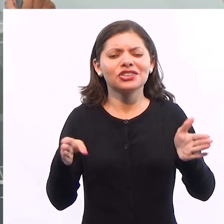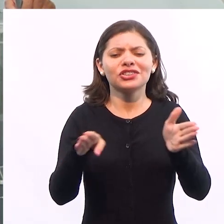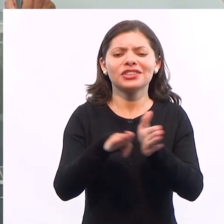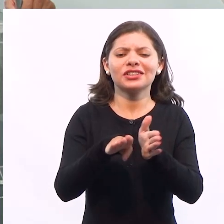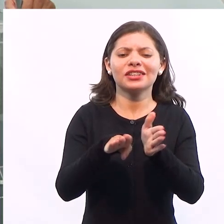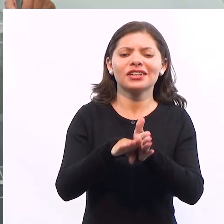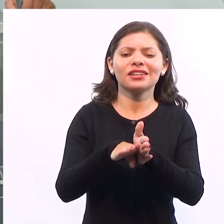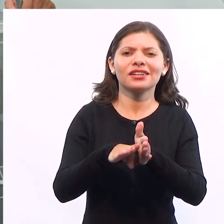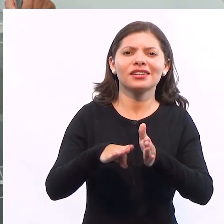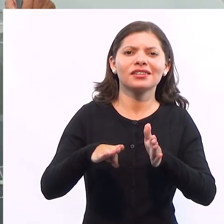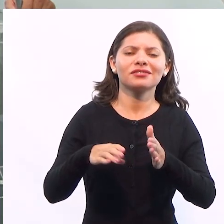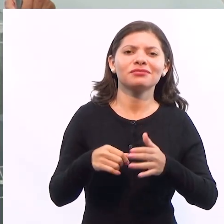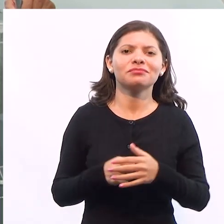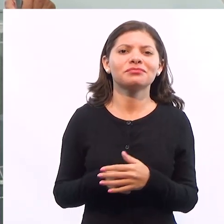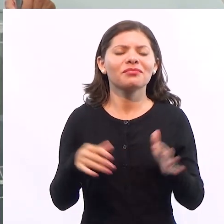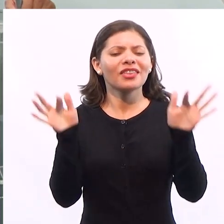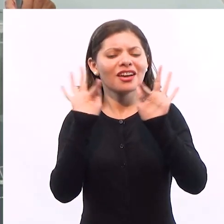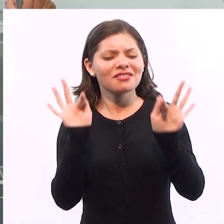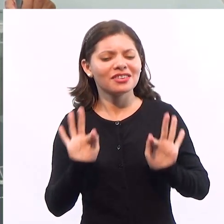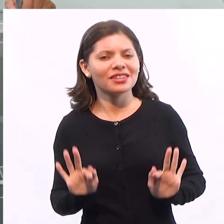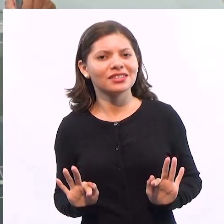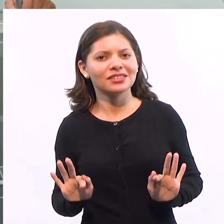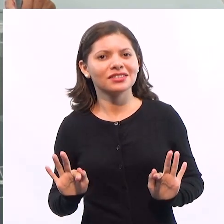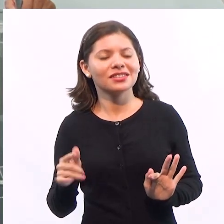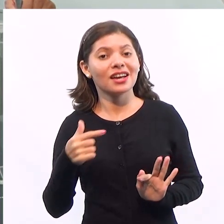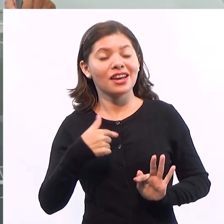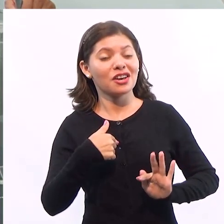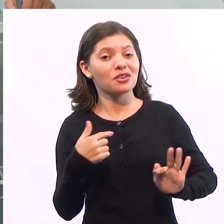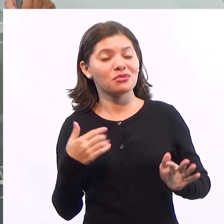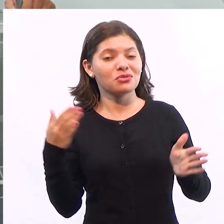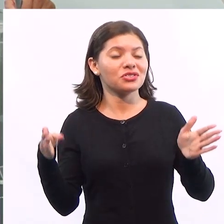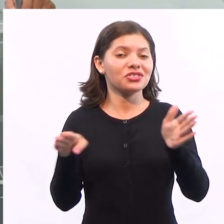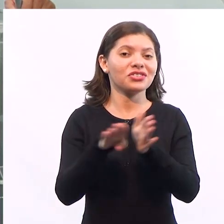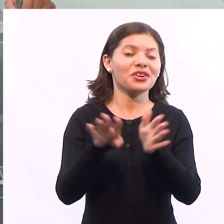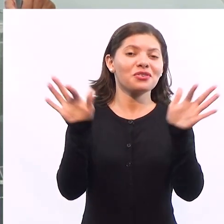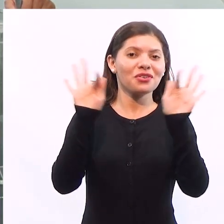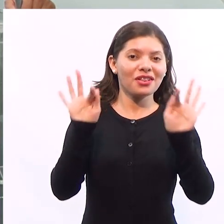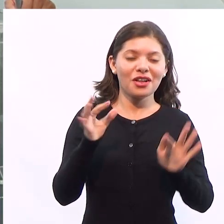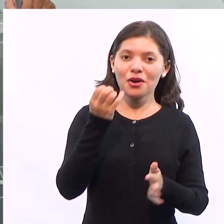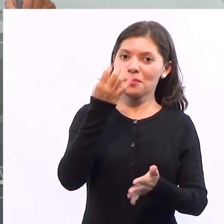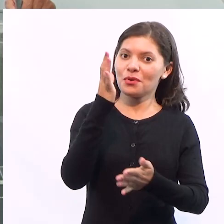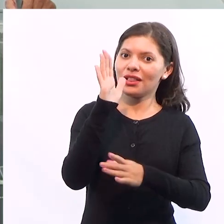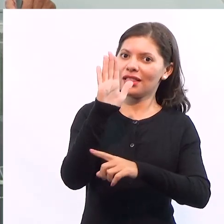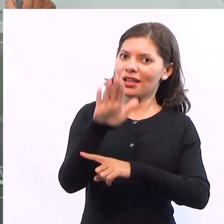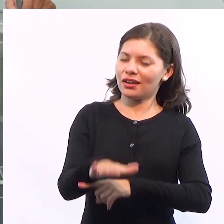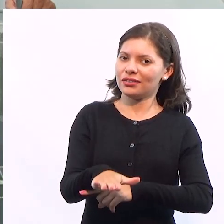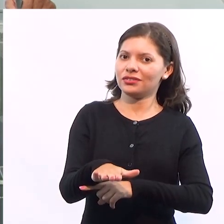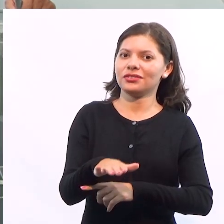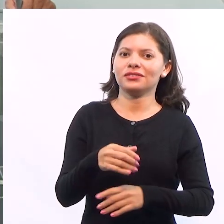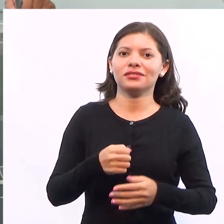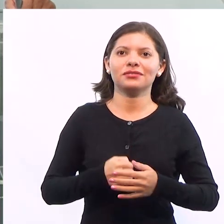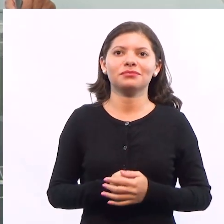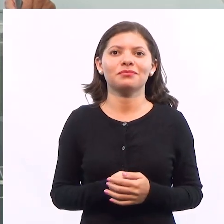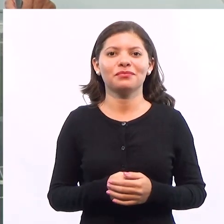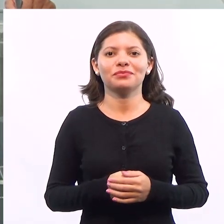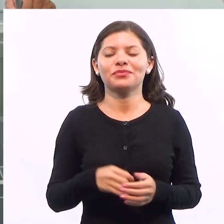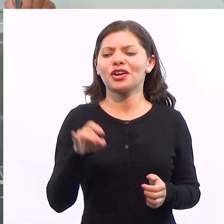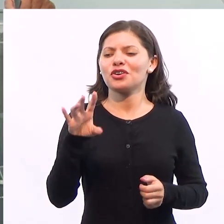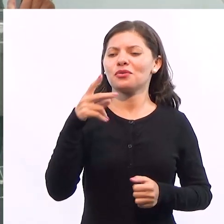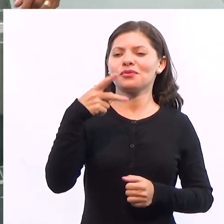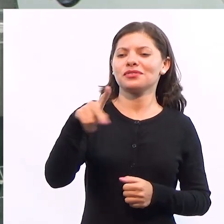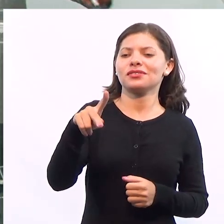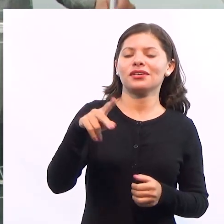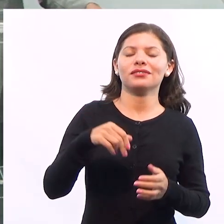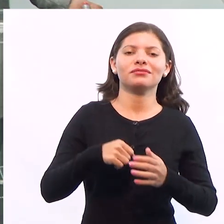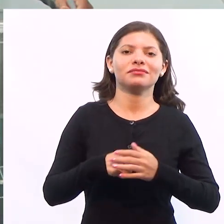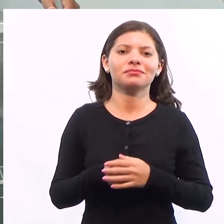numa organização, você chega lá, opa, chega todo animado, sou eu chego todo animado. Oh, boa tarde, pessoal, pensou se eu recebo uma resposta? Só